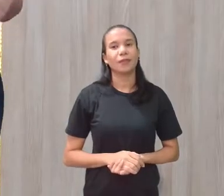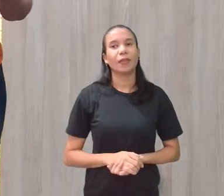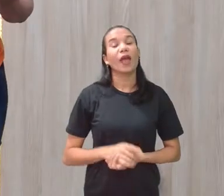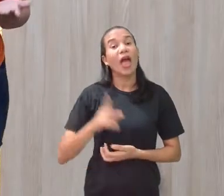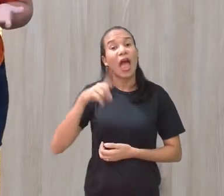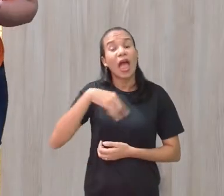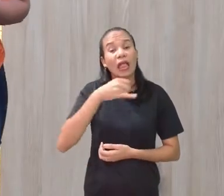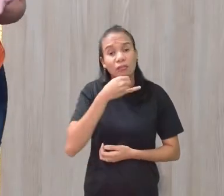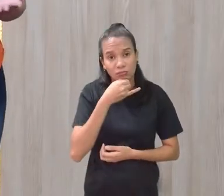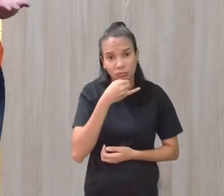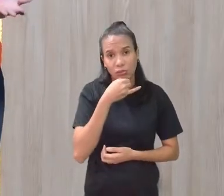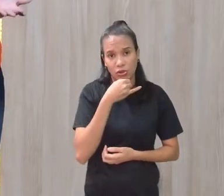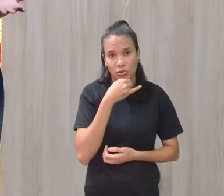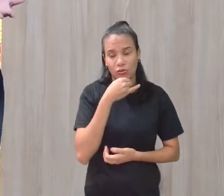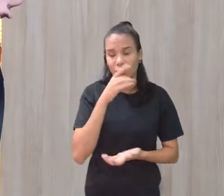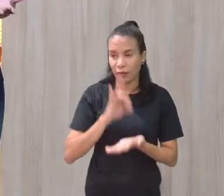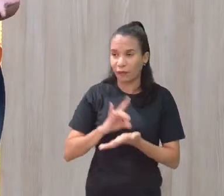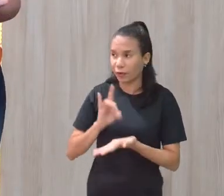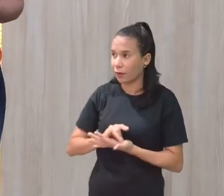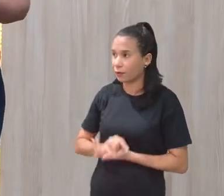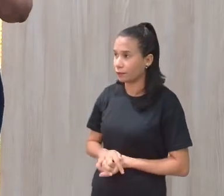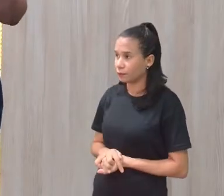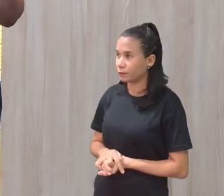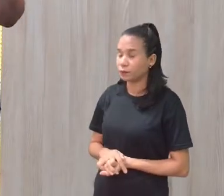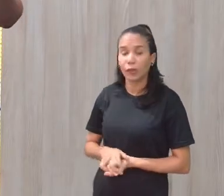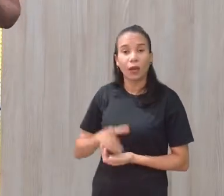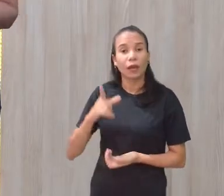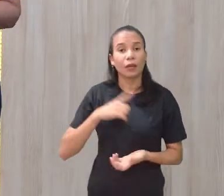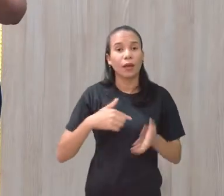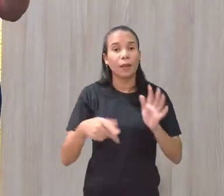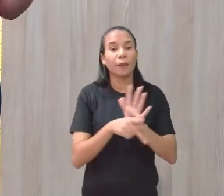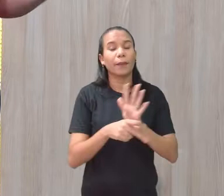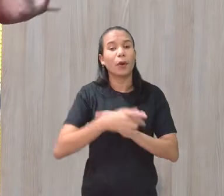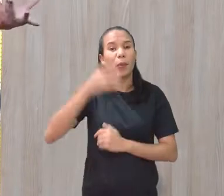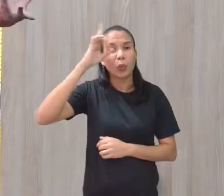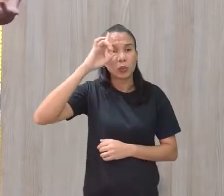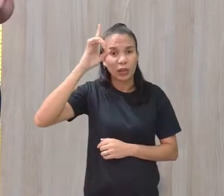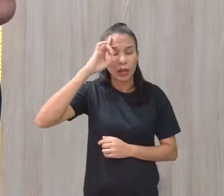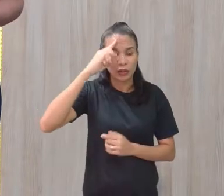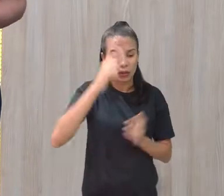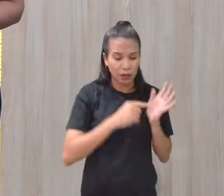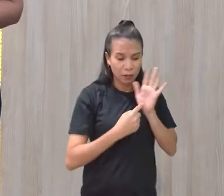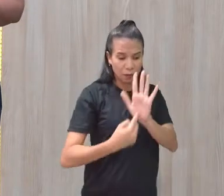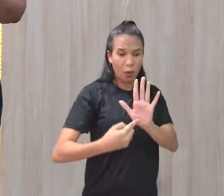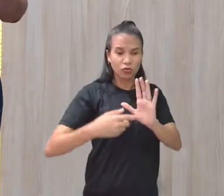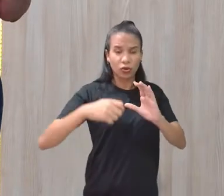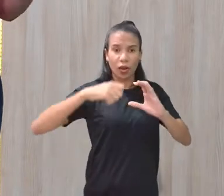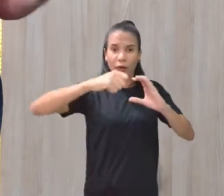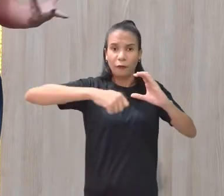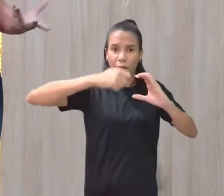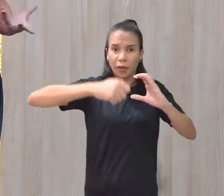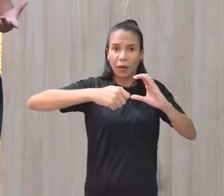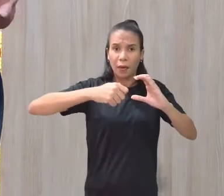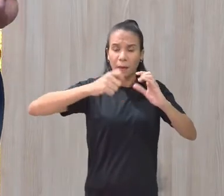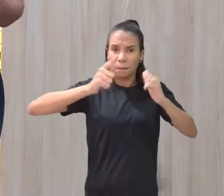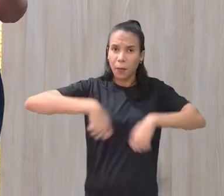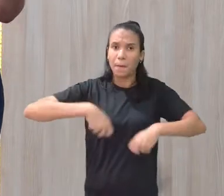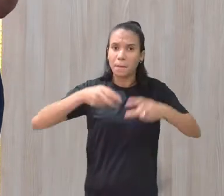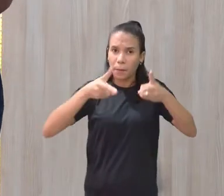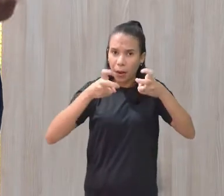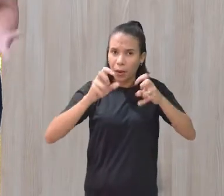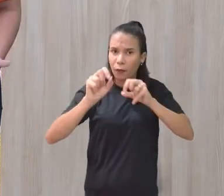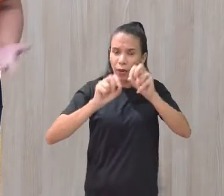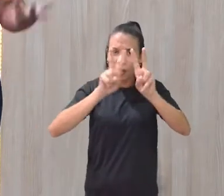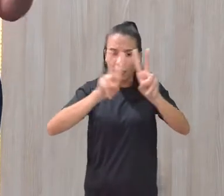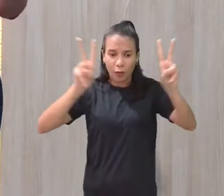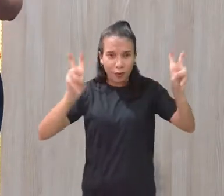É triste ou não é, professora Carolina, essa realidade contada nesse vídeo, e a gente pode perceber que o tema